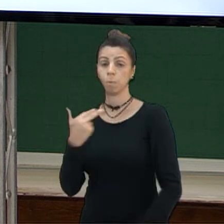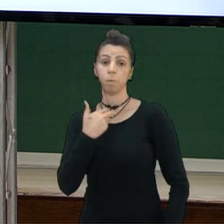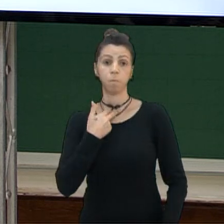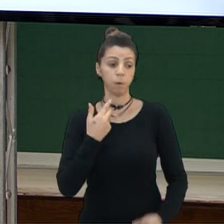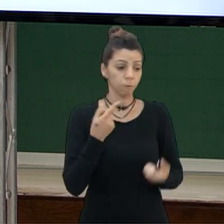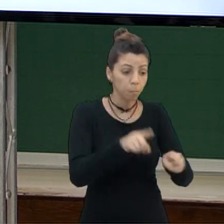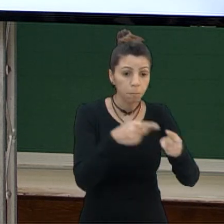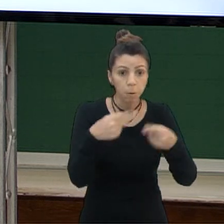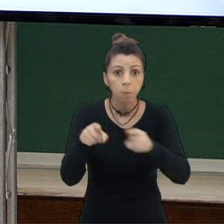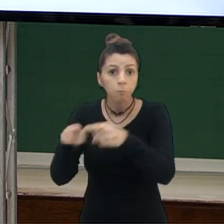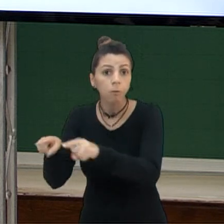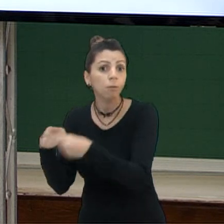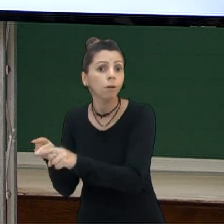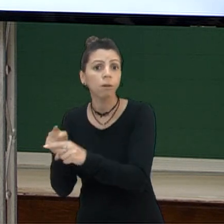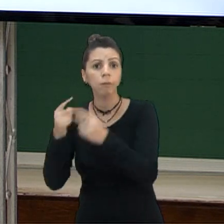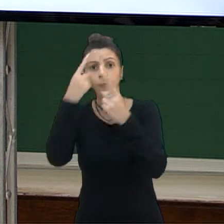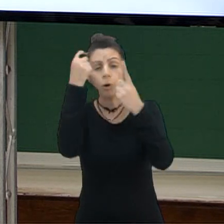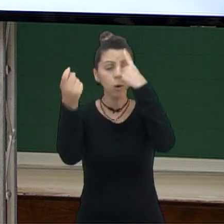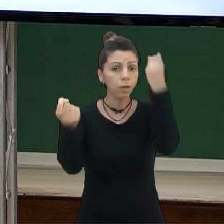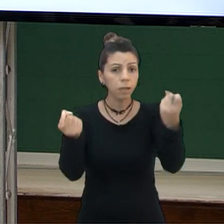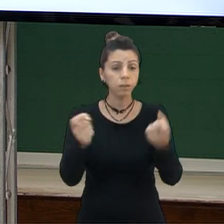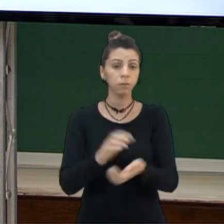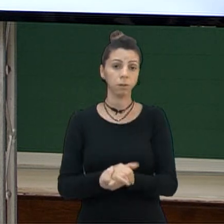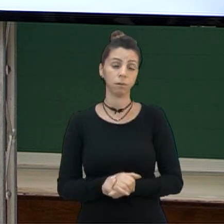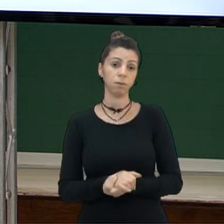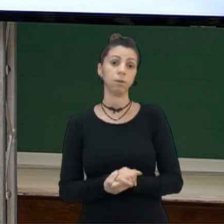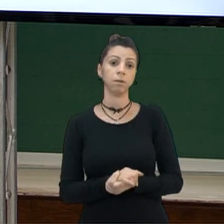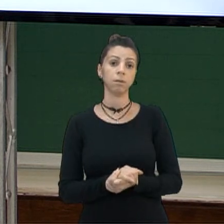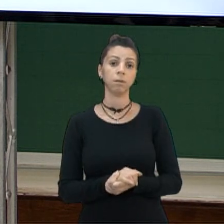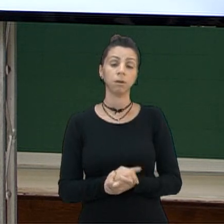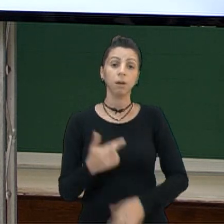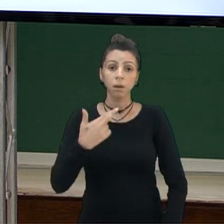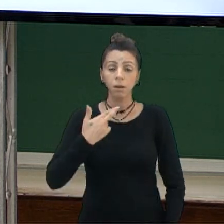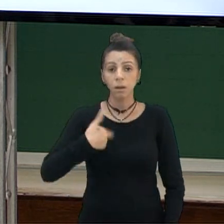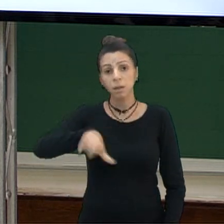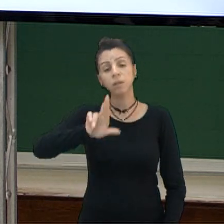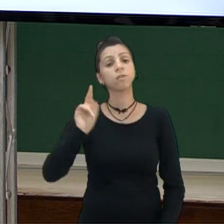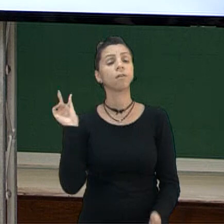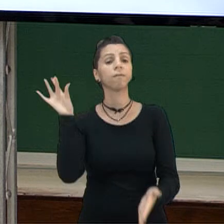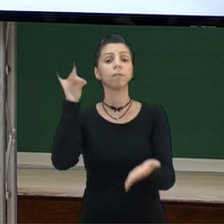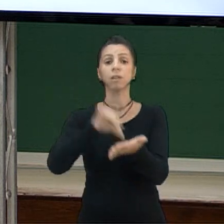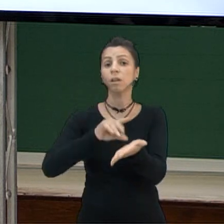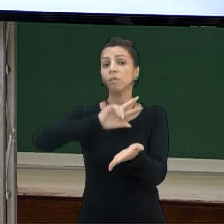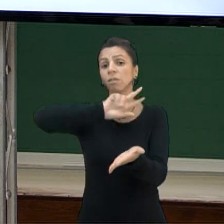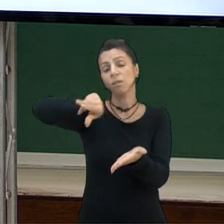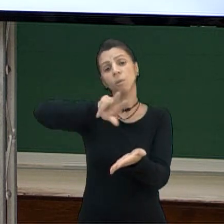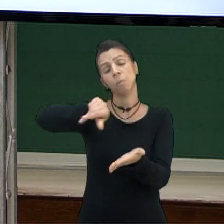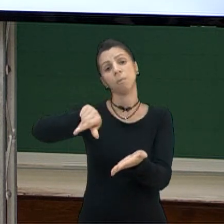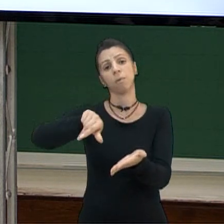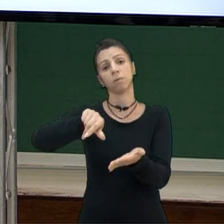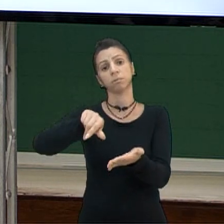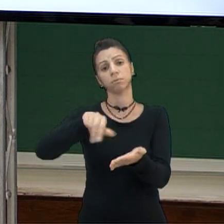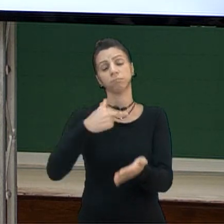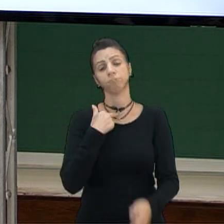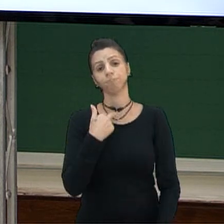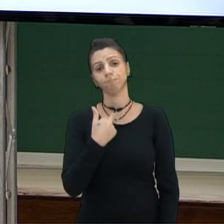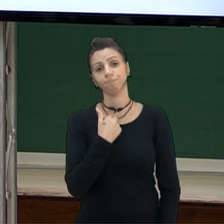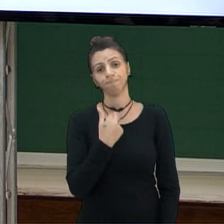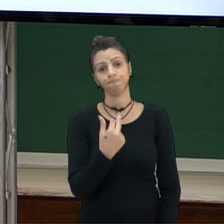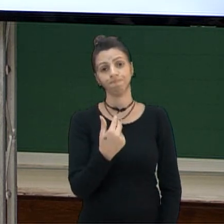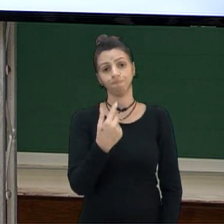bom para a religiosidade. A religião não deveria ser uma coisa que fosse para praticar violência, mas para praticar